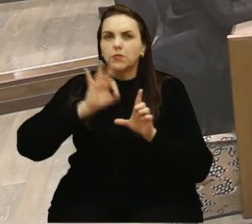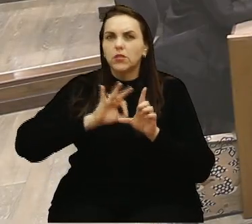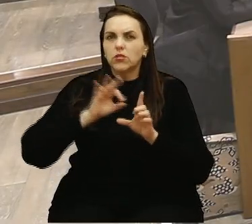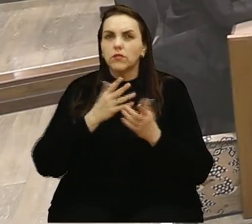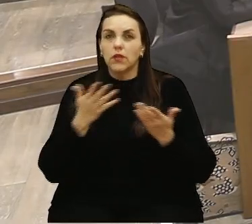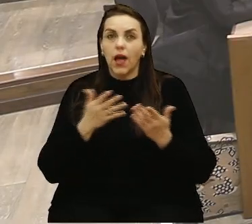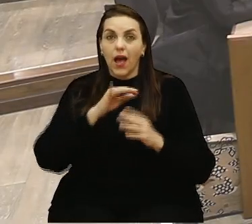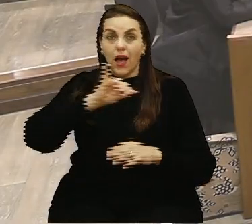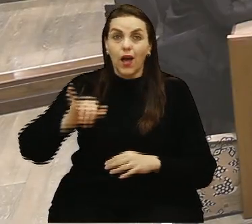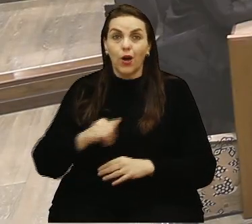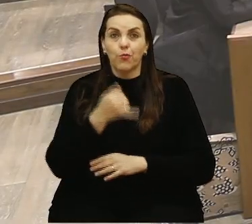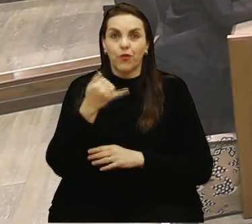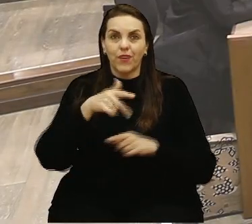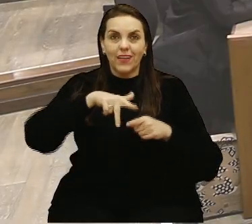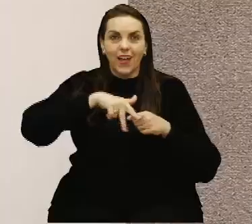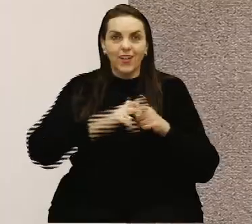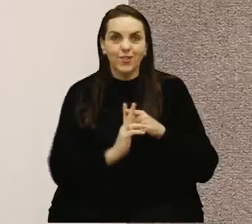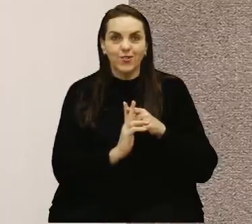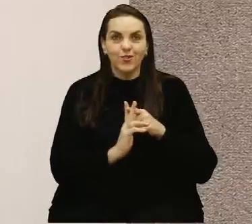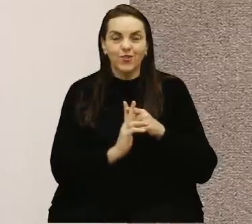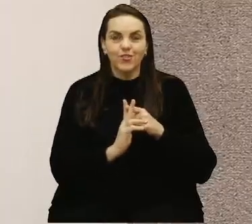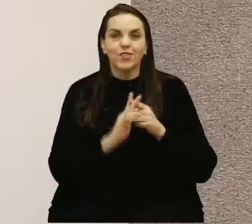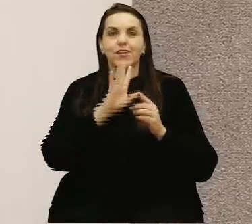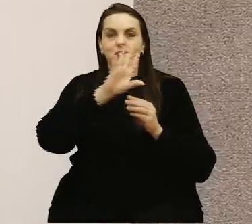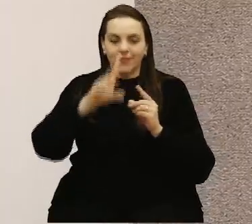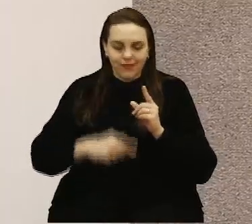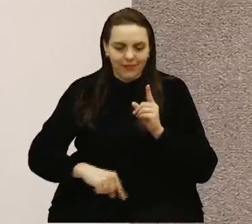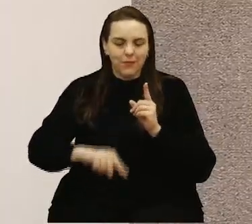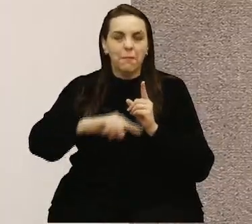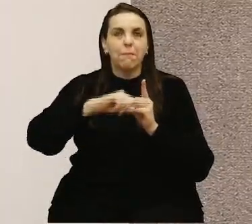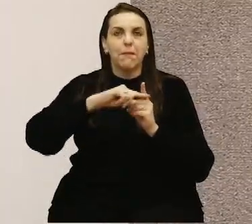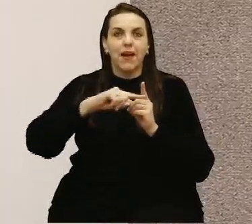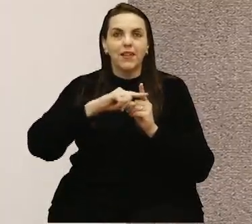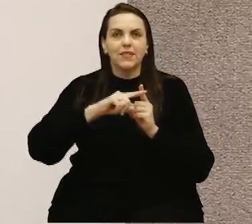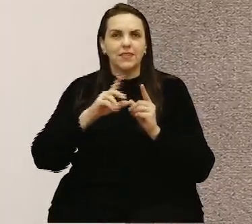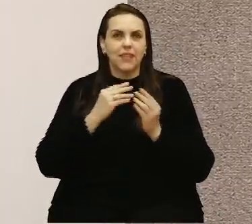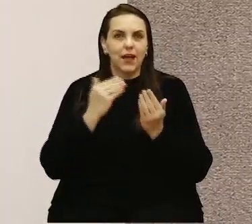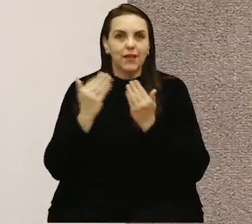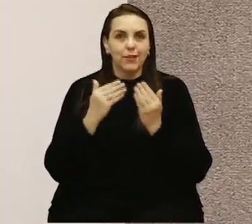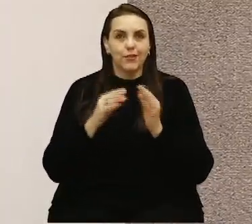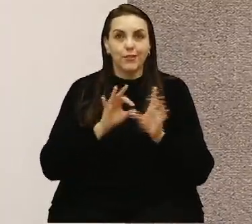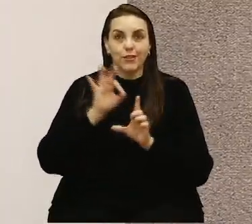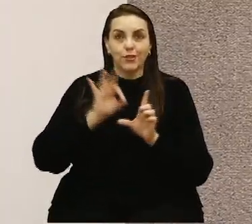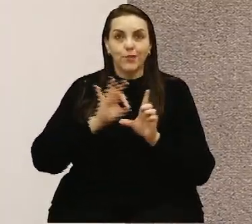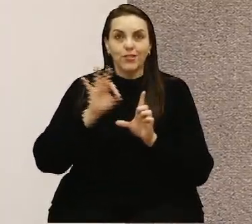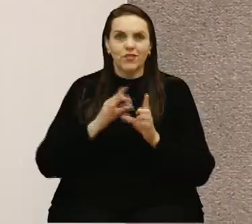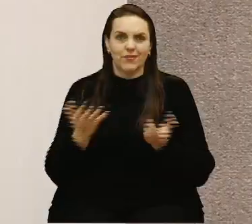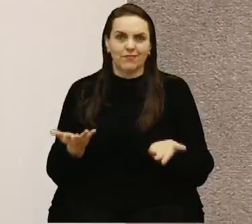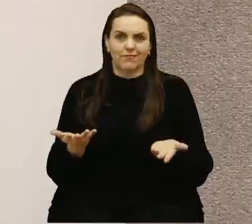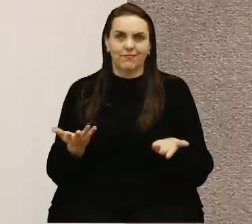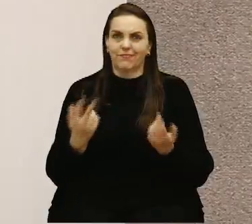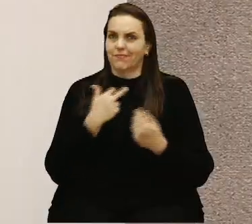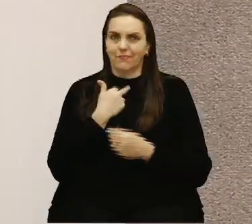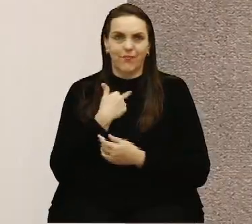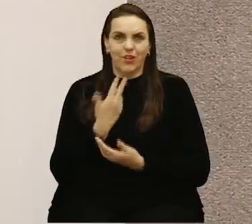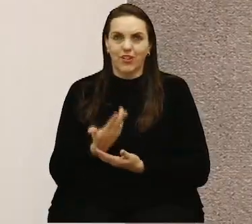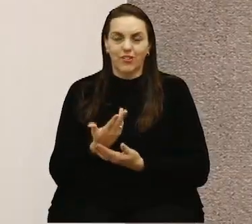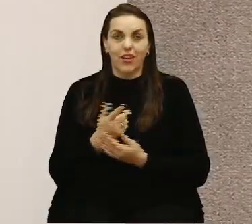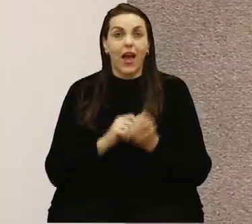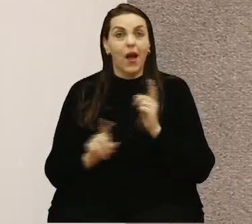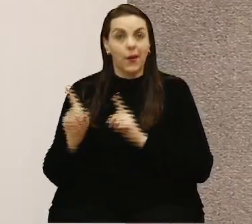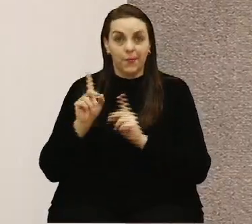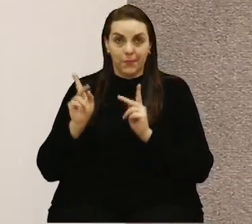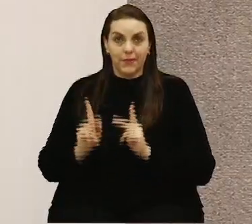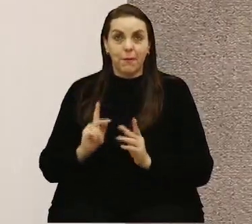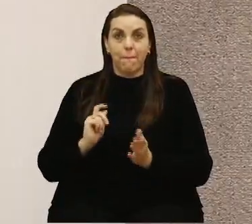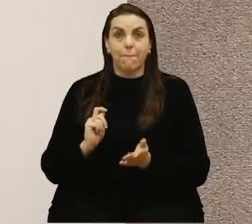do reajuste em cima desse reajuste, aí é aplicado uma estimativa. E trabalhar por estimativa não pode. Alguém está pagando essa conta e essa conta